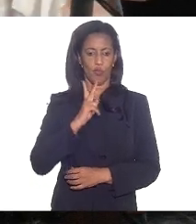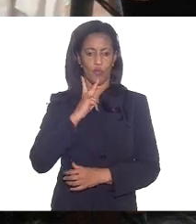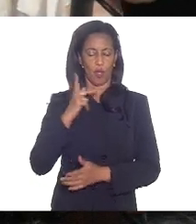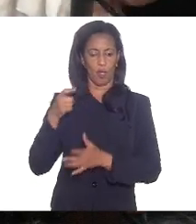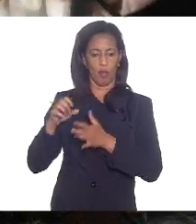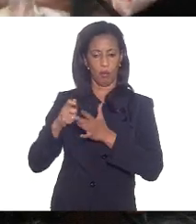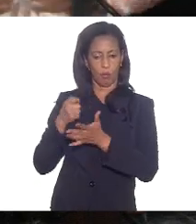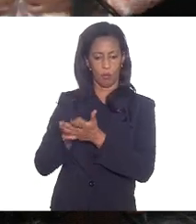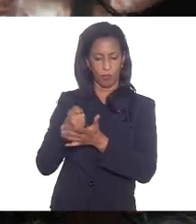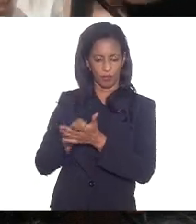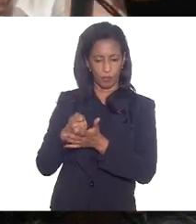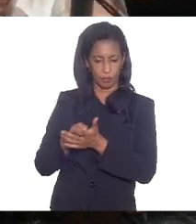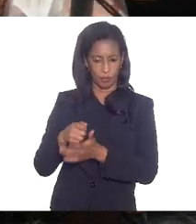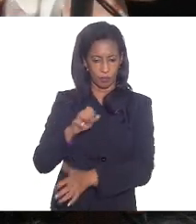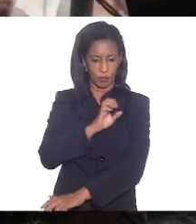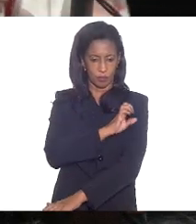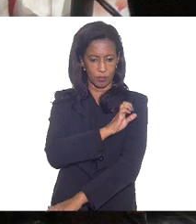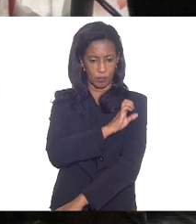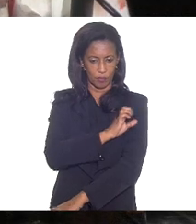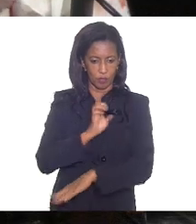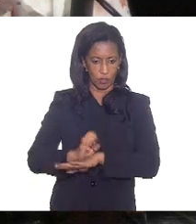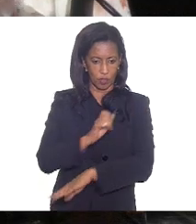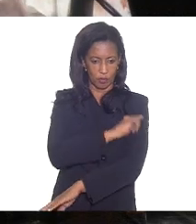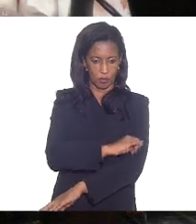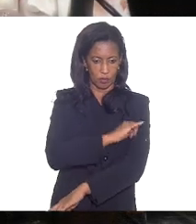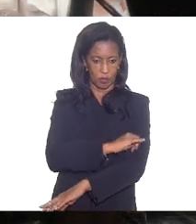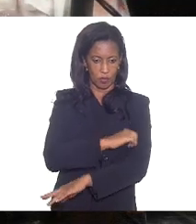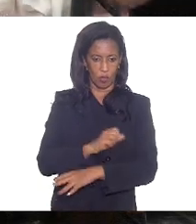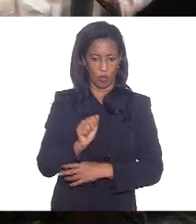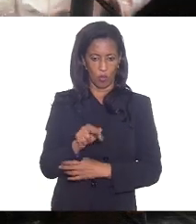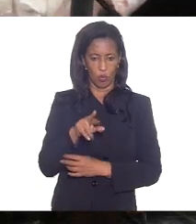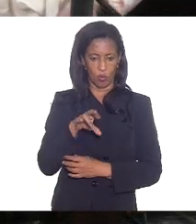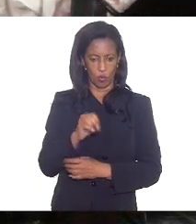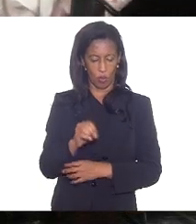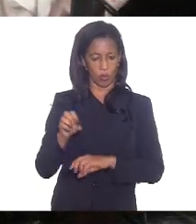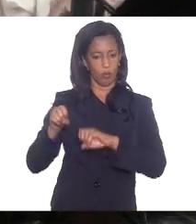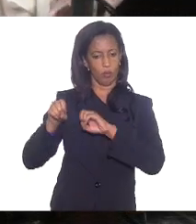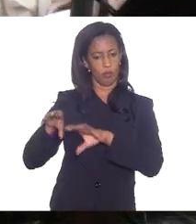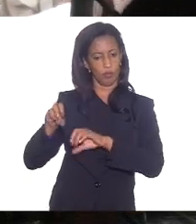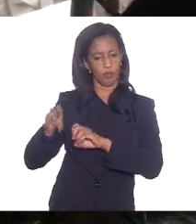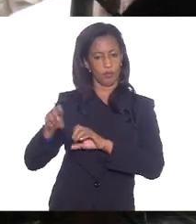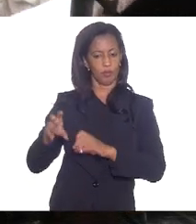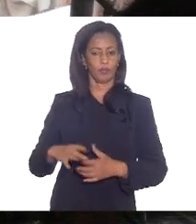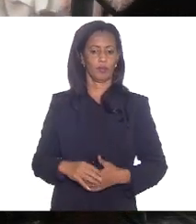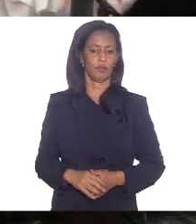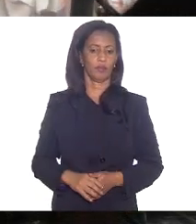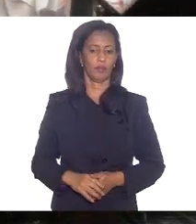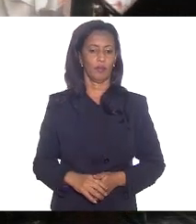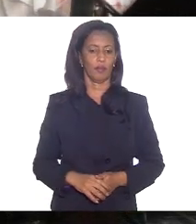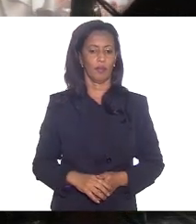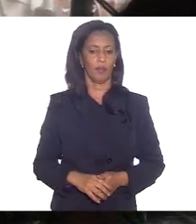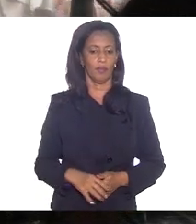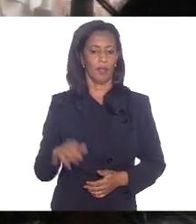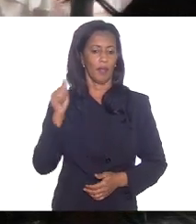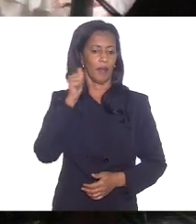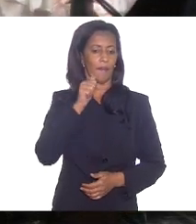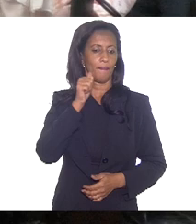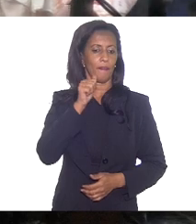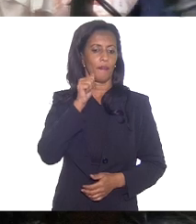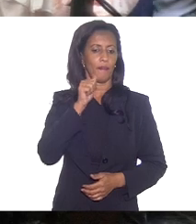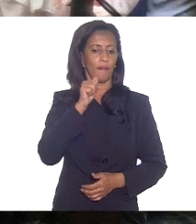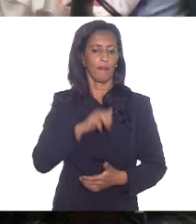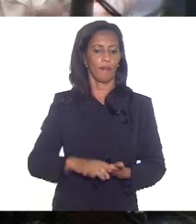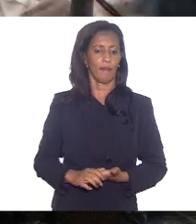obrigatoriedade no âmbito do Estado do Rio de Janeiro de manter unidades socioeducacionais para meninas, exclusivamente